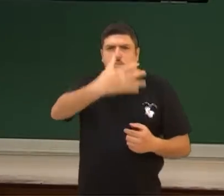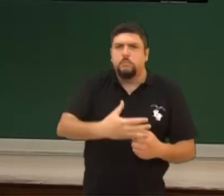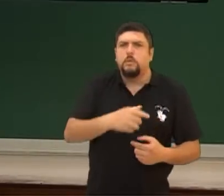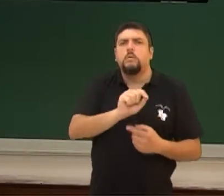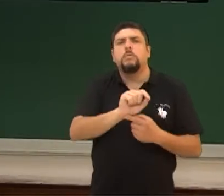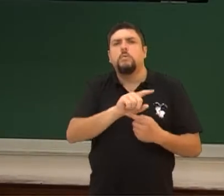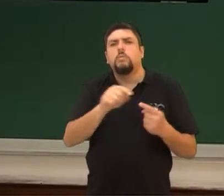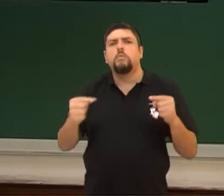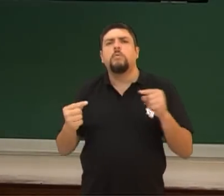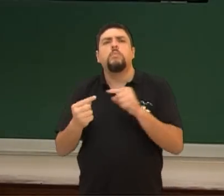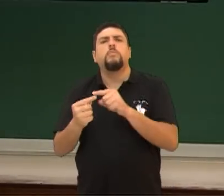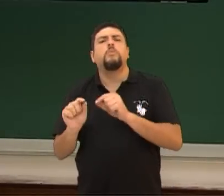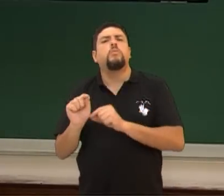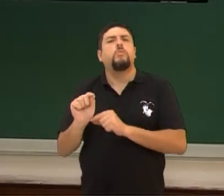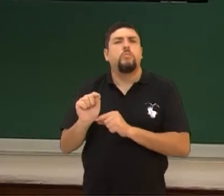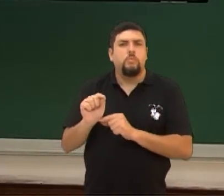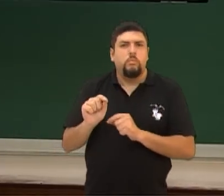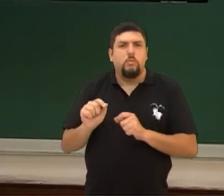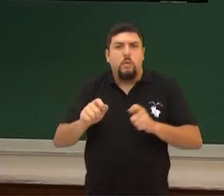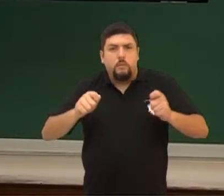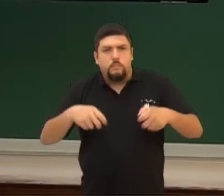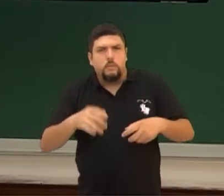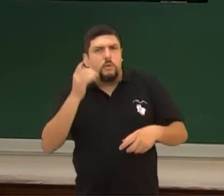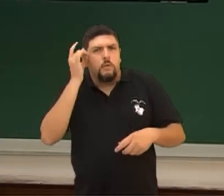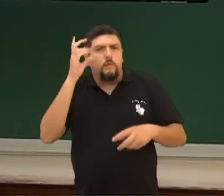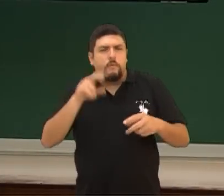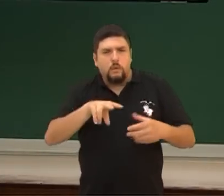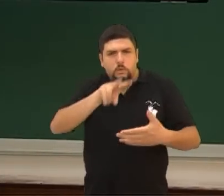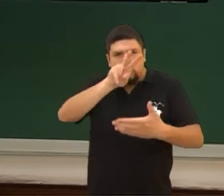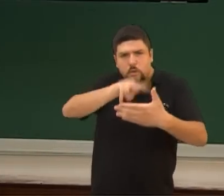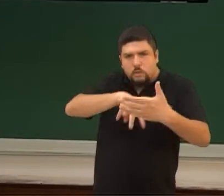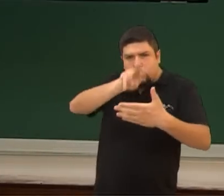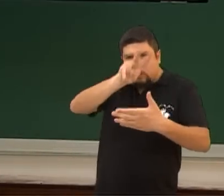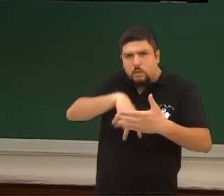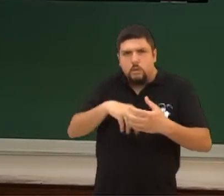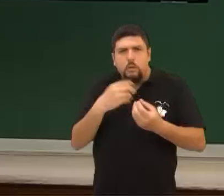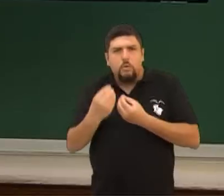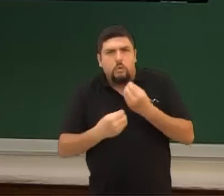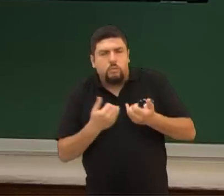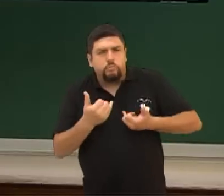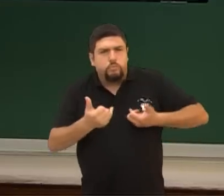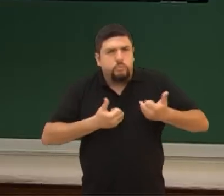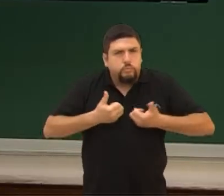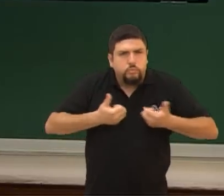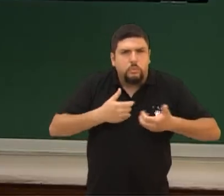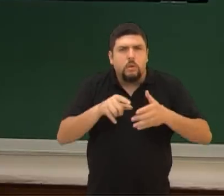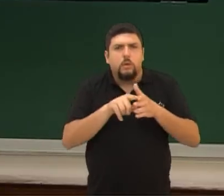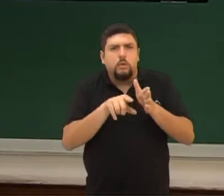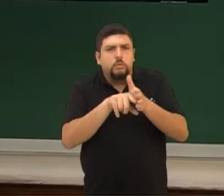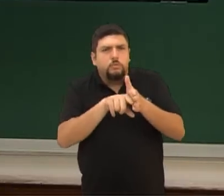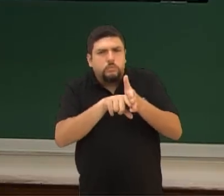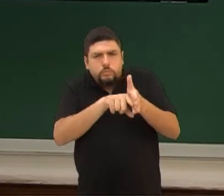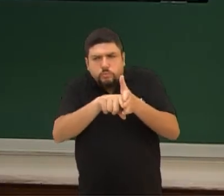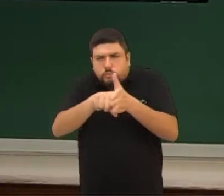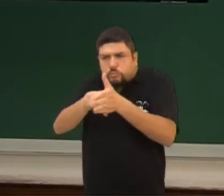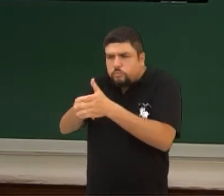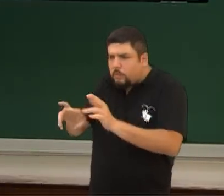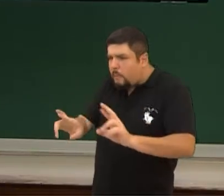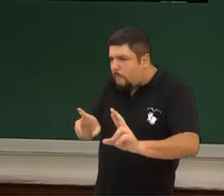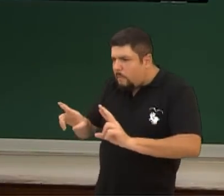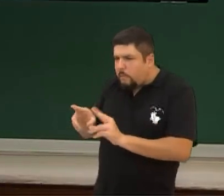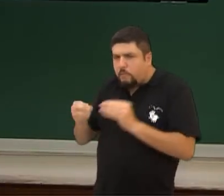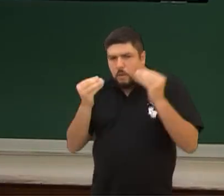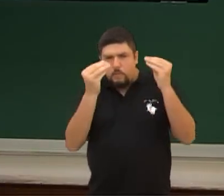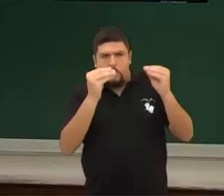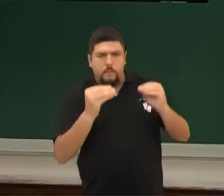servem para facilitar a leitura, a interpretação de dados, informações, estatísticas no nosso dia a